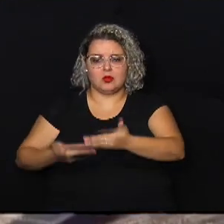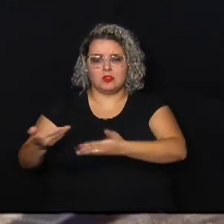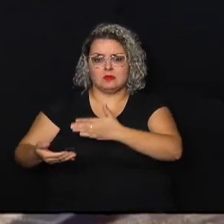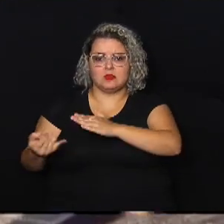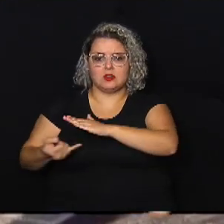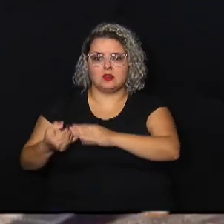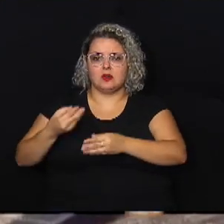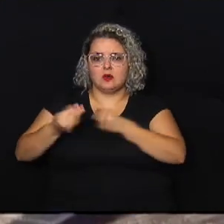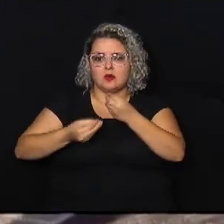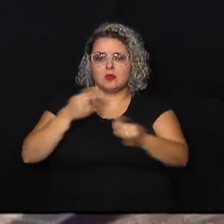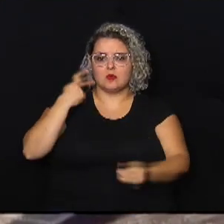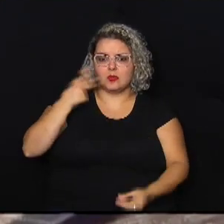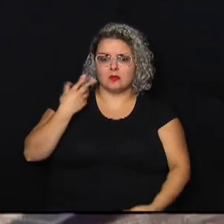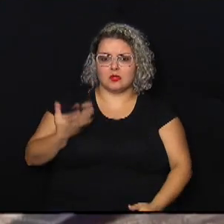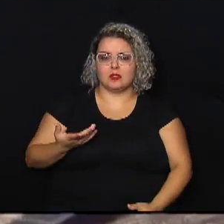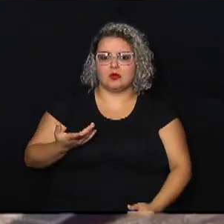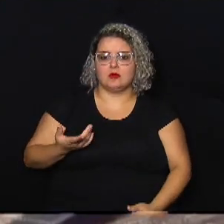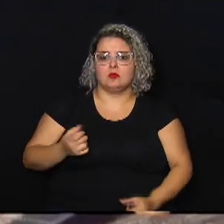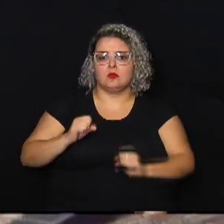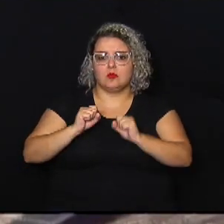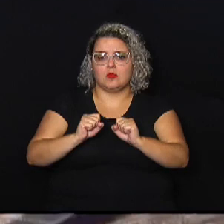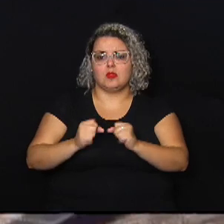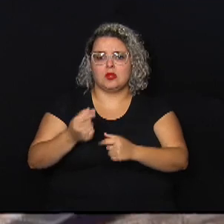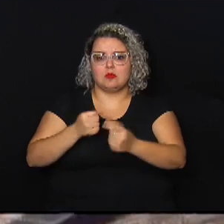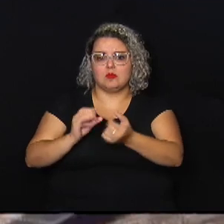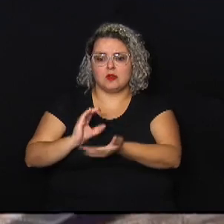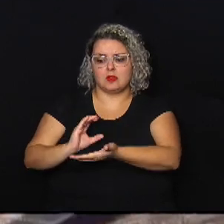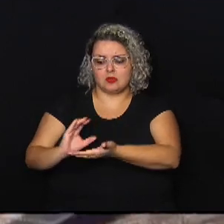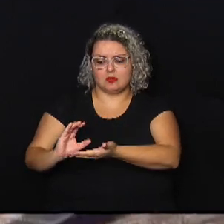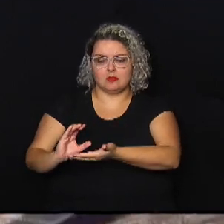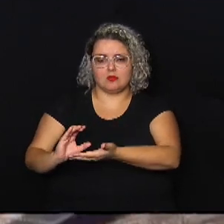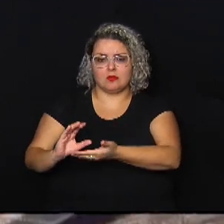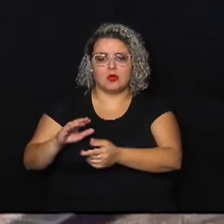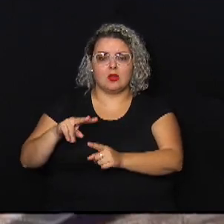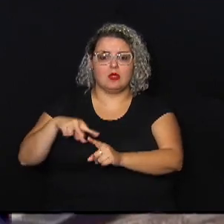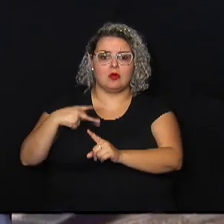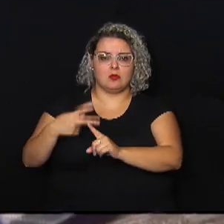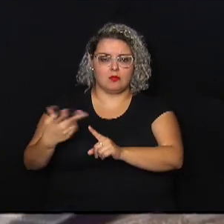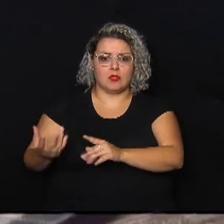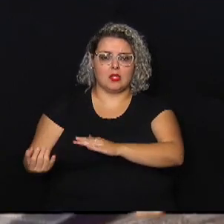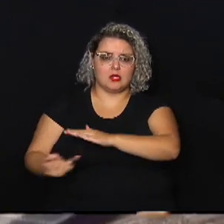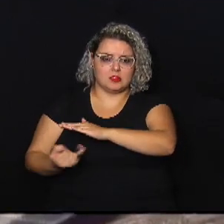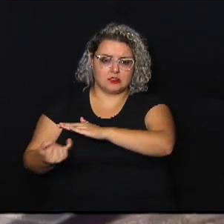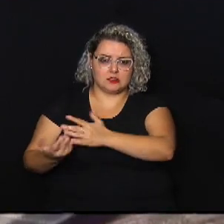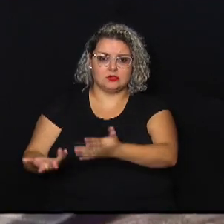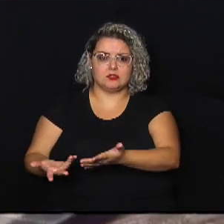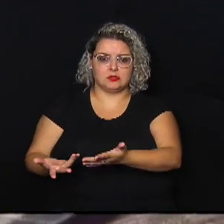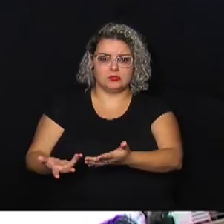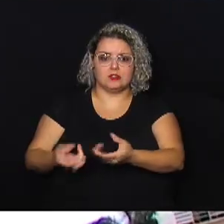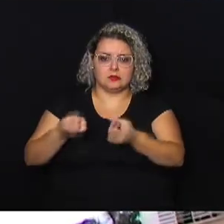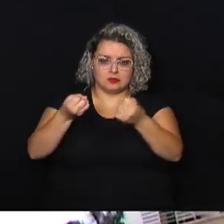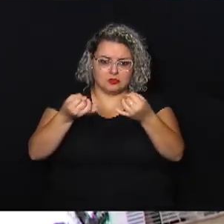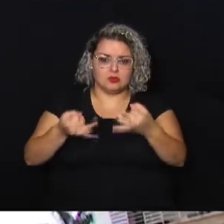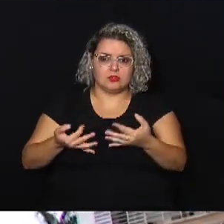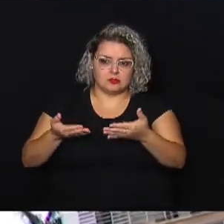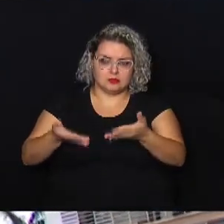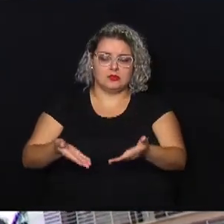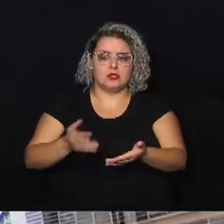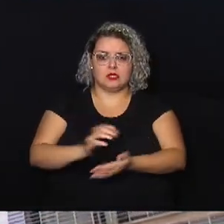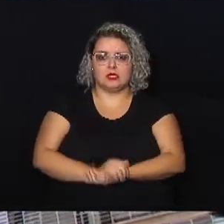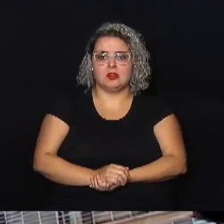que o vereador poderia destinar algum recurso extra para essa entidade? Então isso foi esclarecido aqui. As